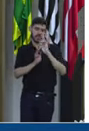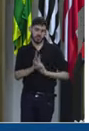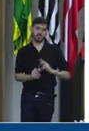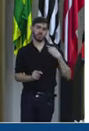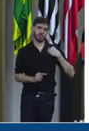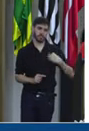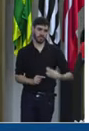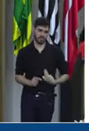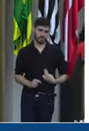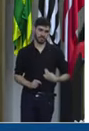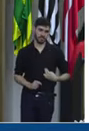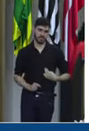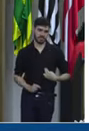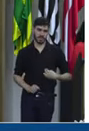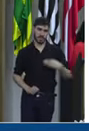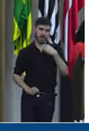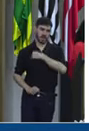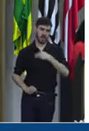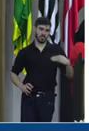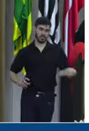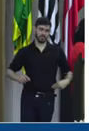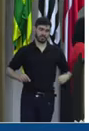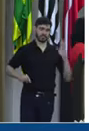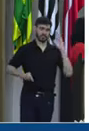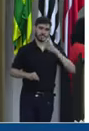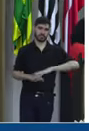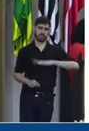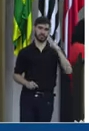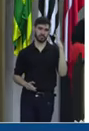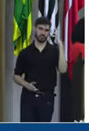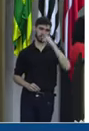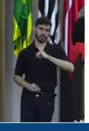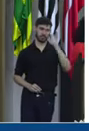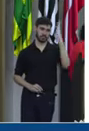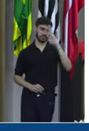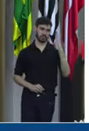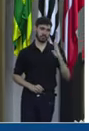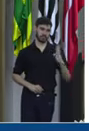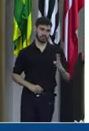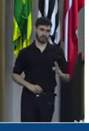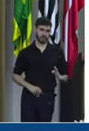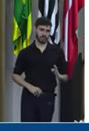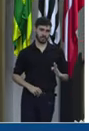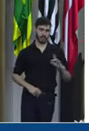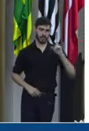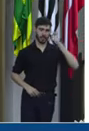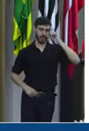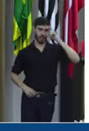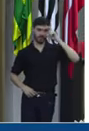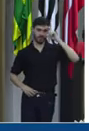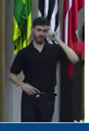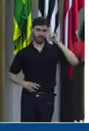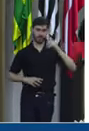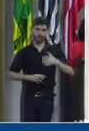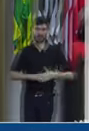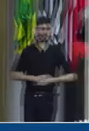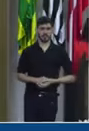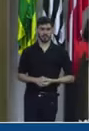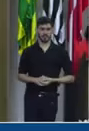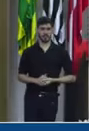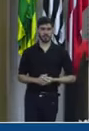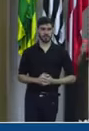Direitos Humanos, a ministra mais bonita do Brasil, Damaris